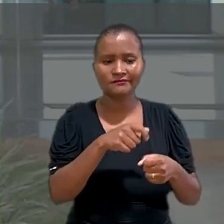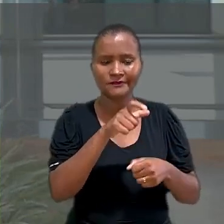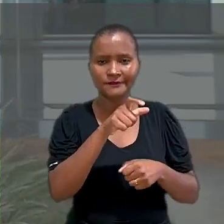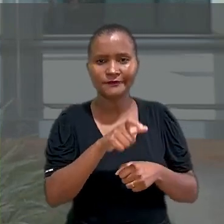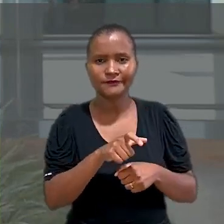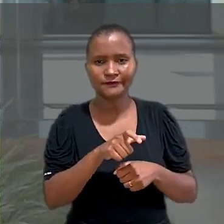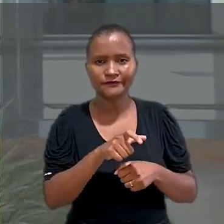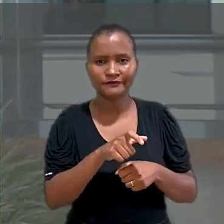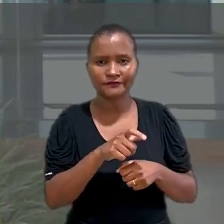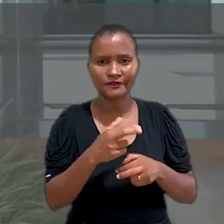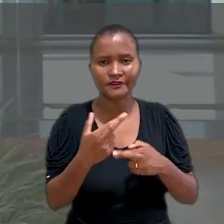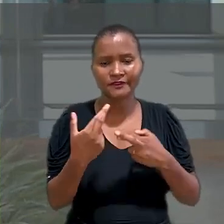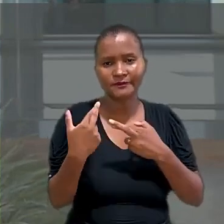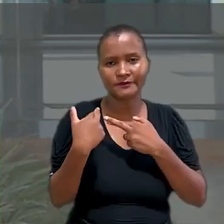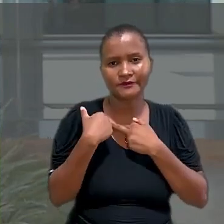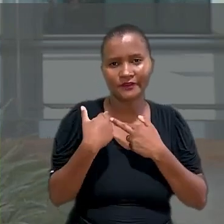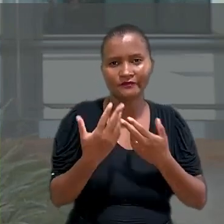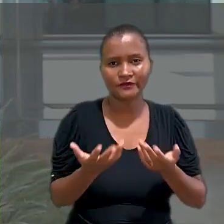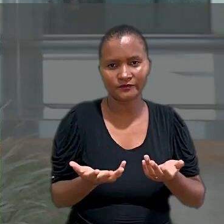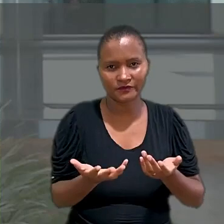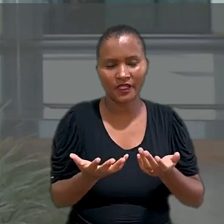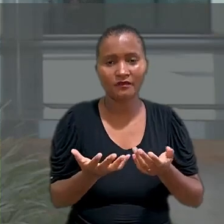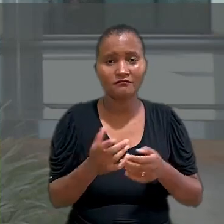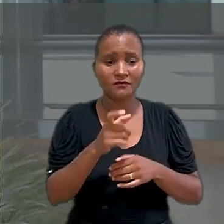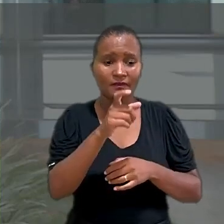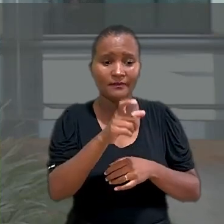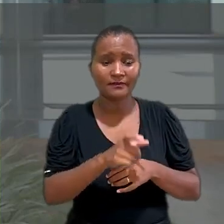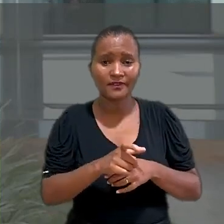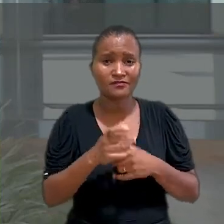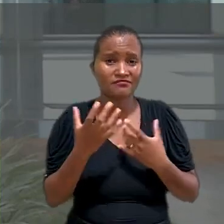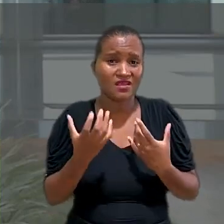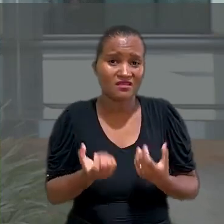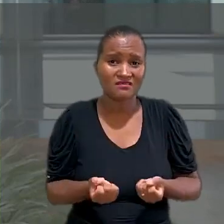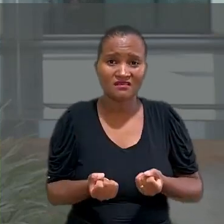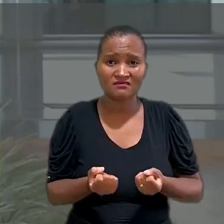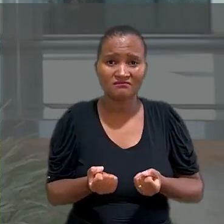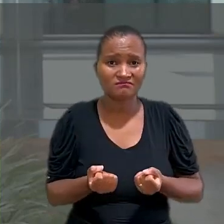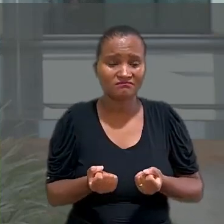recebeu ela. Então, ela vai aceitar